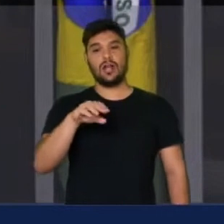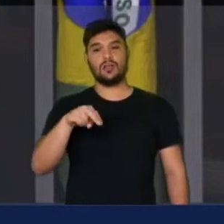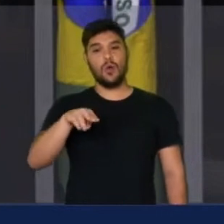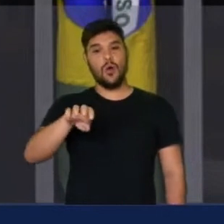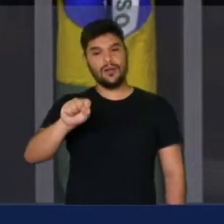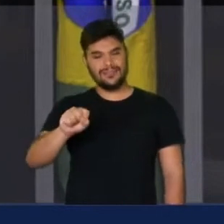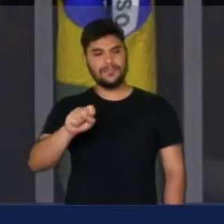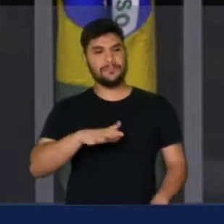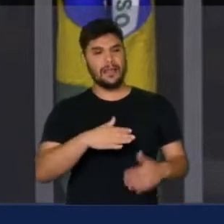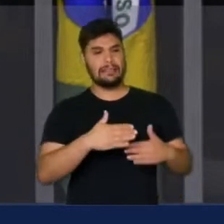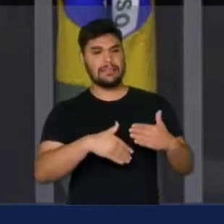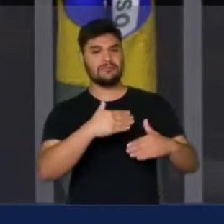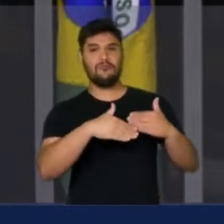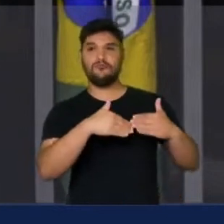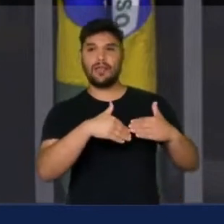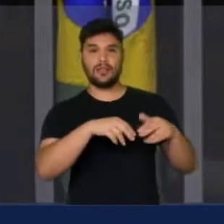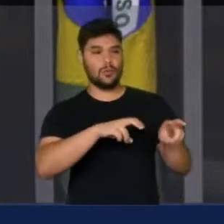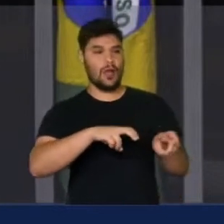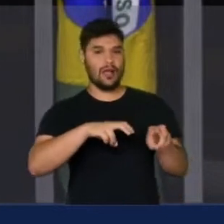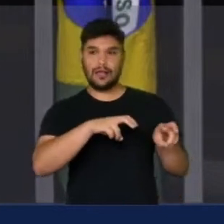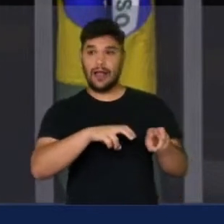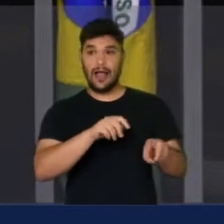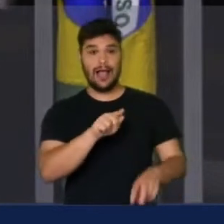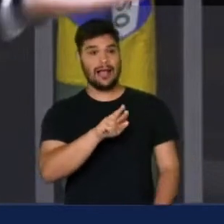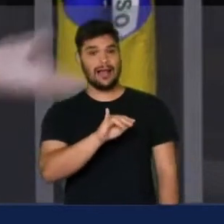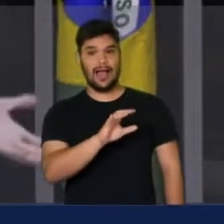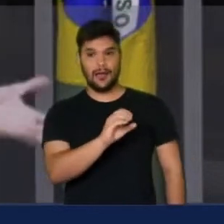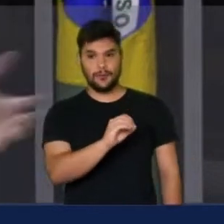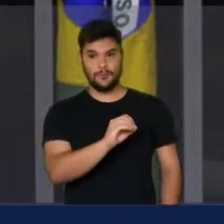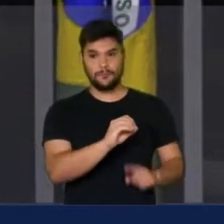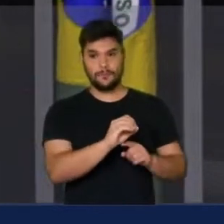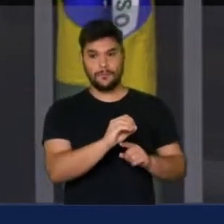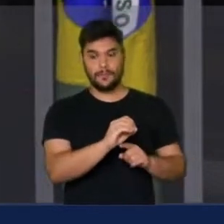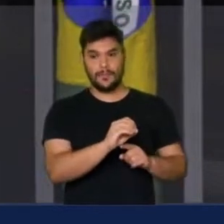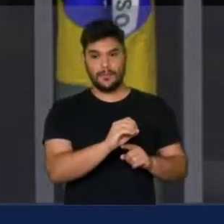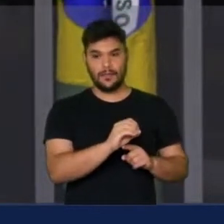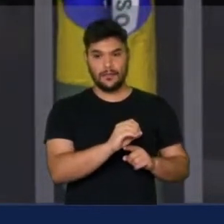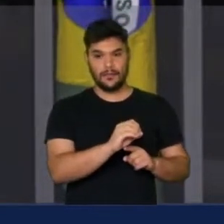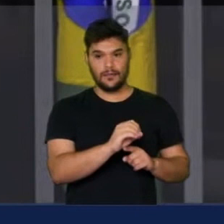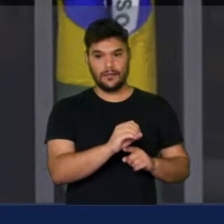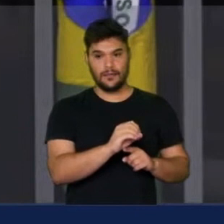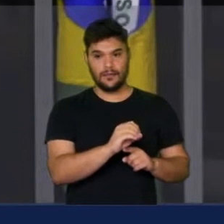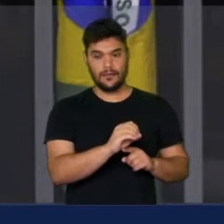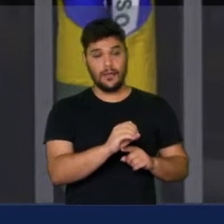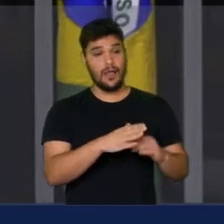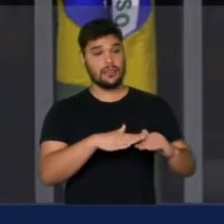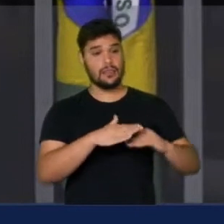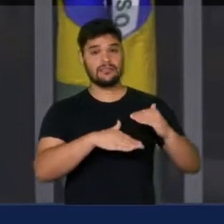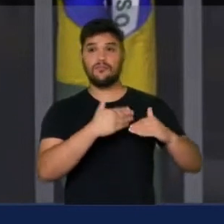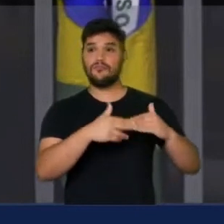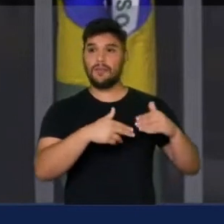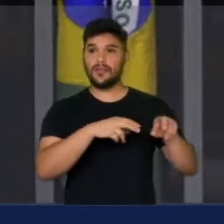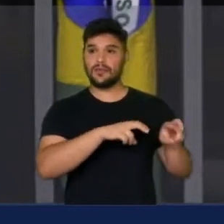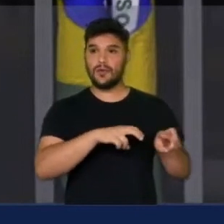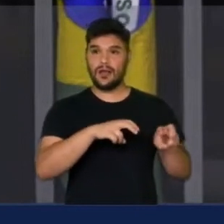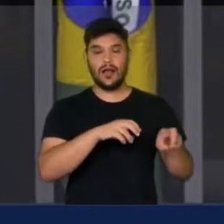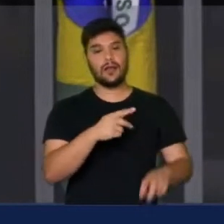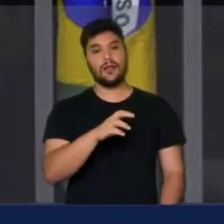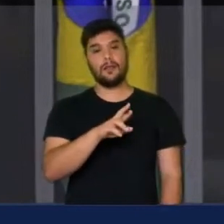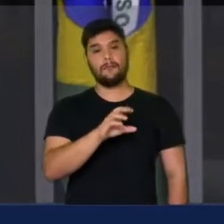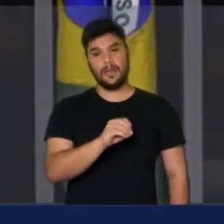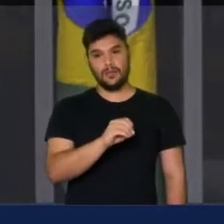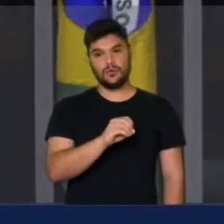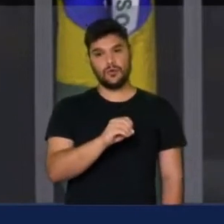Desenvolvimento agrário. Rapaz, é o cara do agro, pede o boné e vai embora. Desenvolvimento agrário.